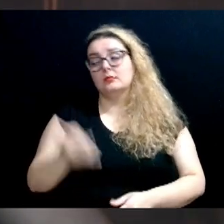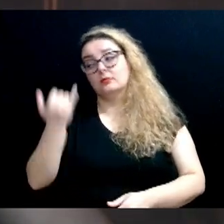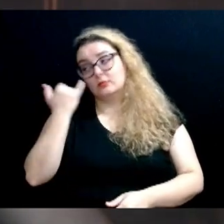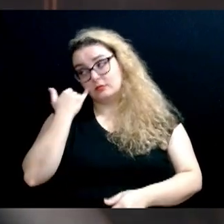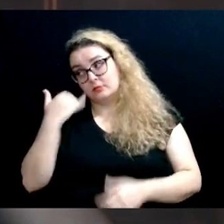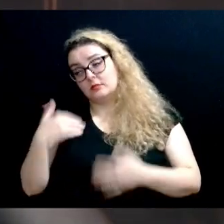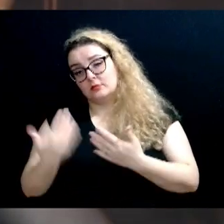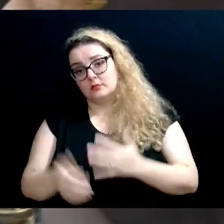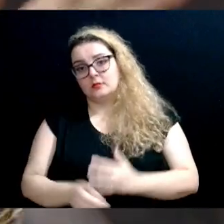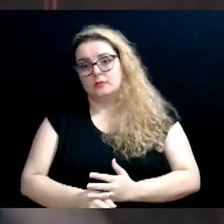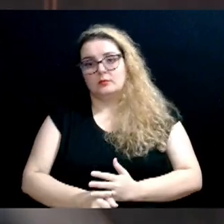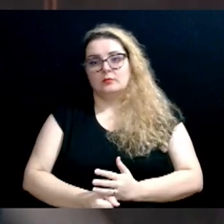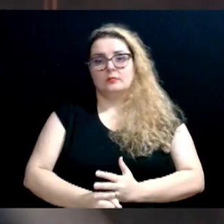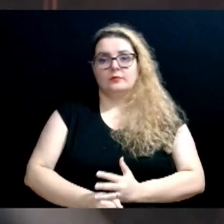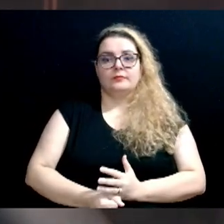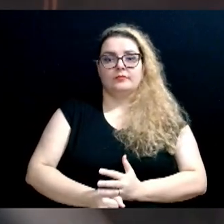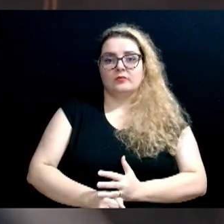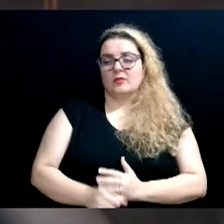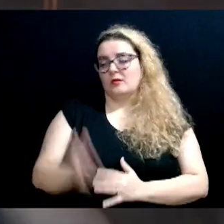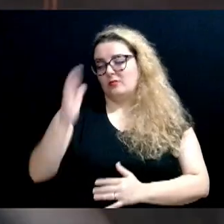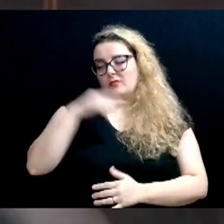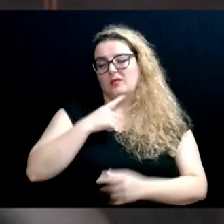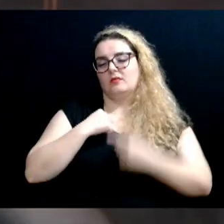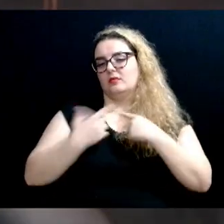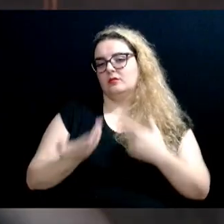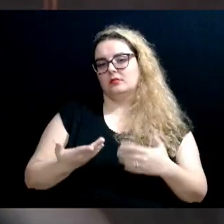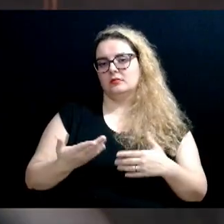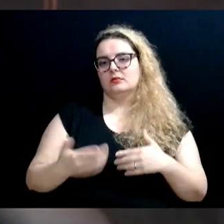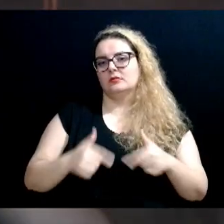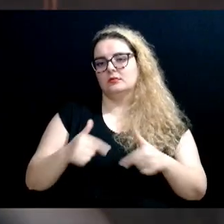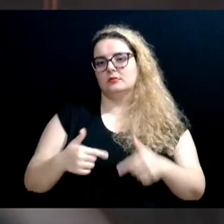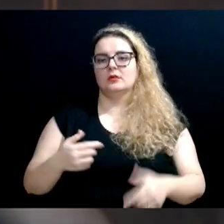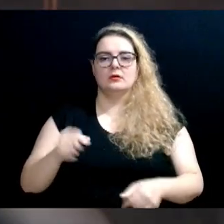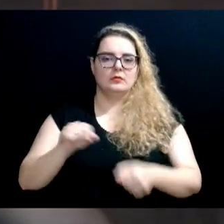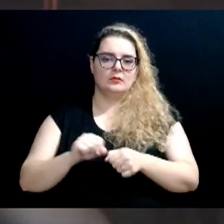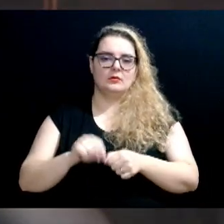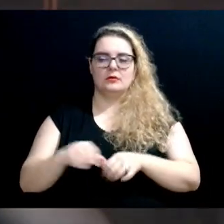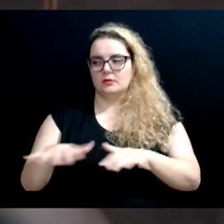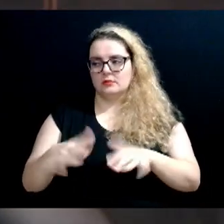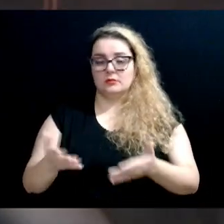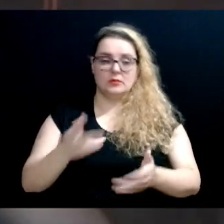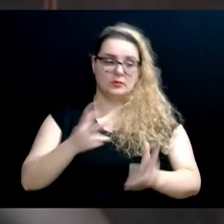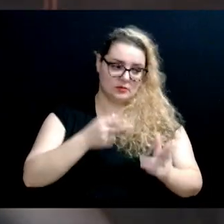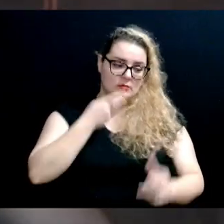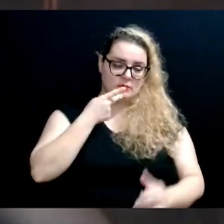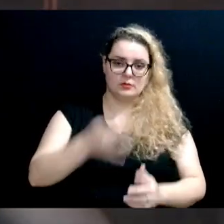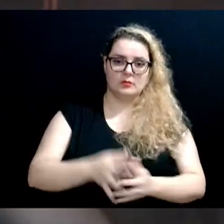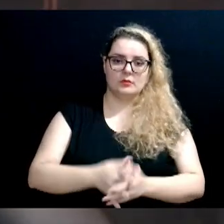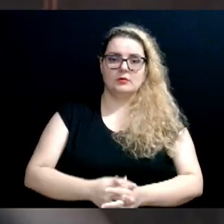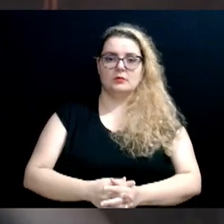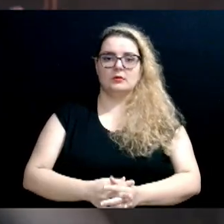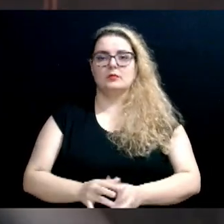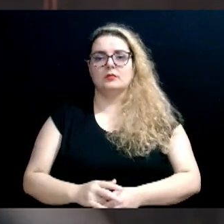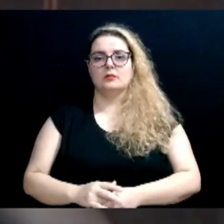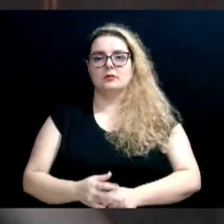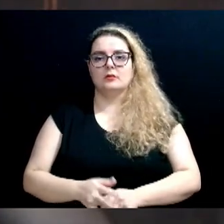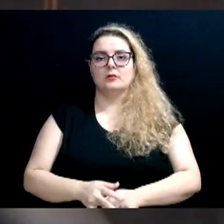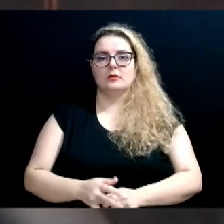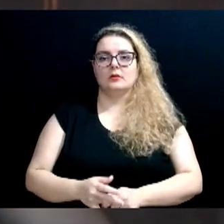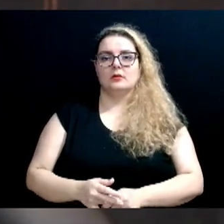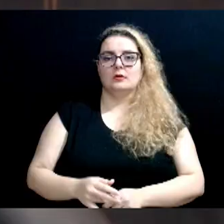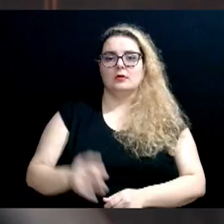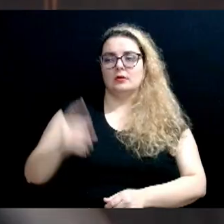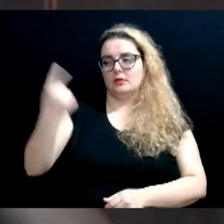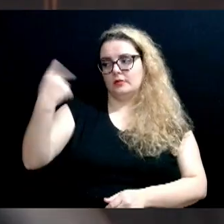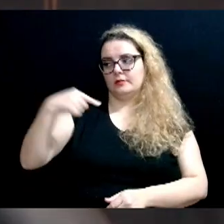no trabalho, ele vai fazer esse movimento que você falou. Ele vai pegar, receber uma demanda ali, ele joga na IA e